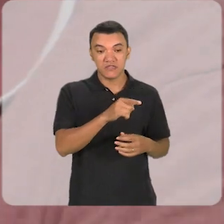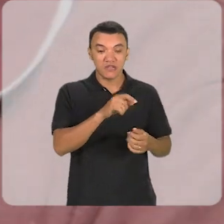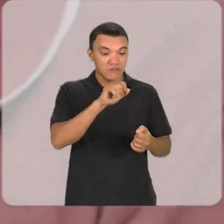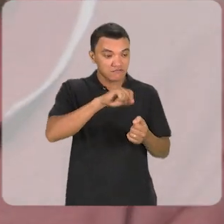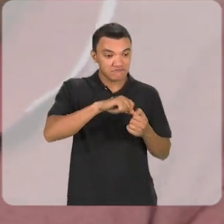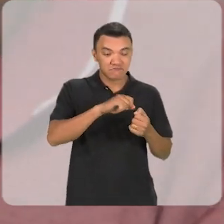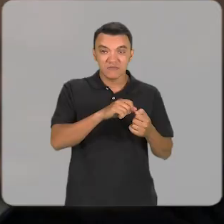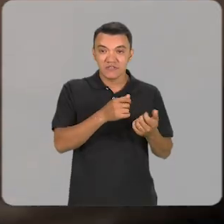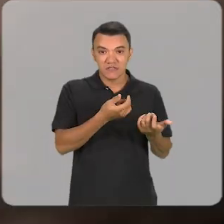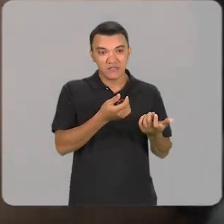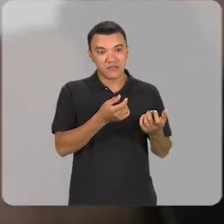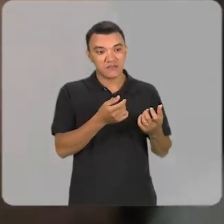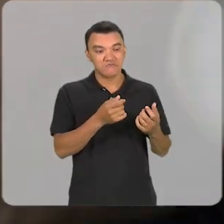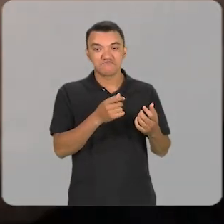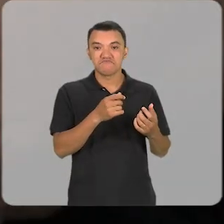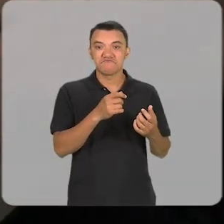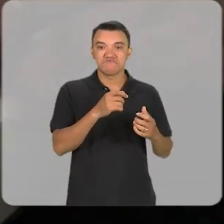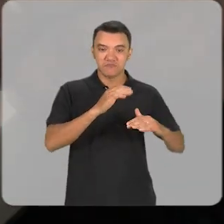de pequenos